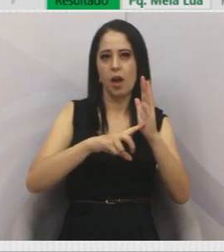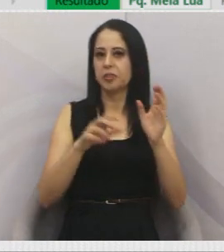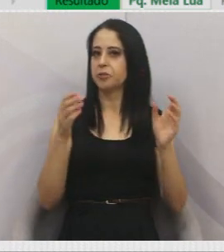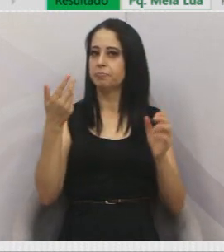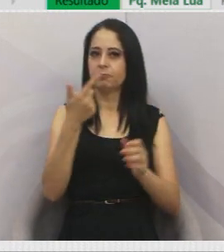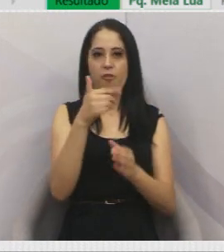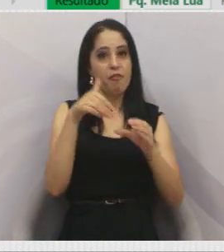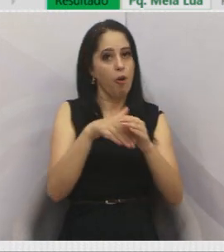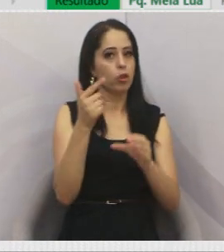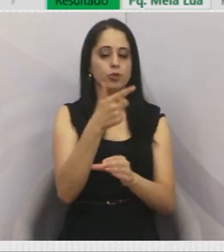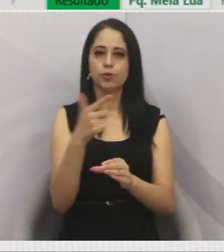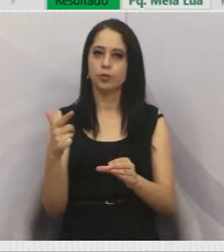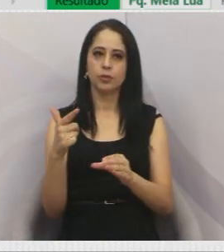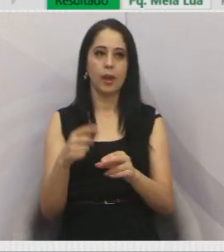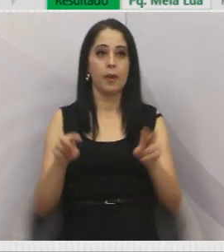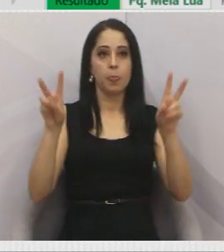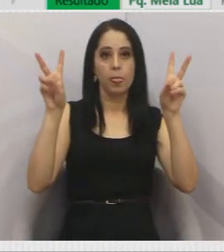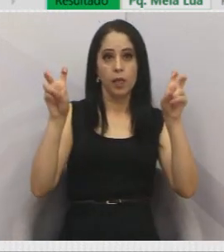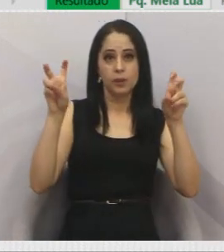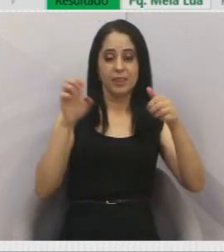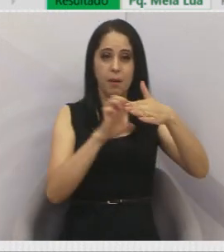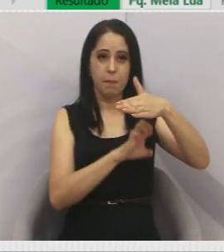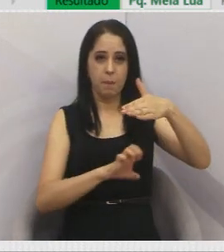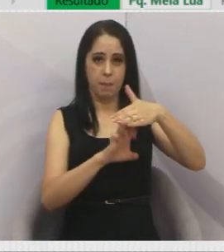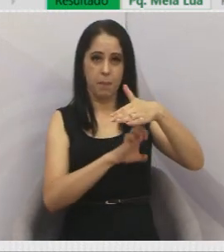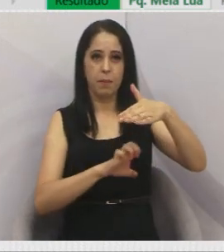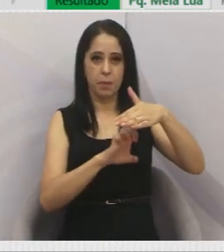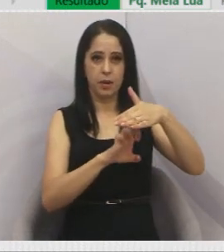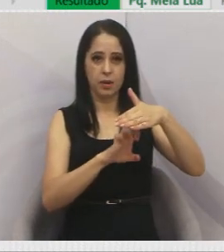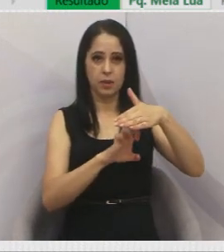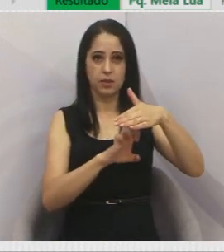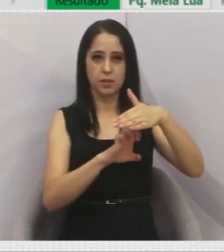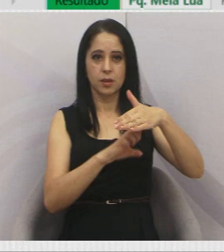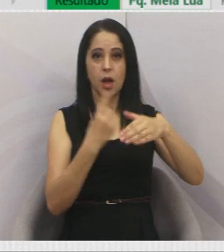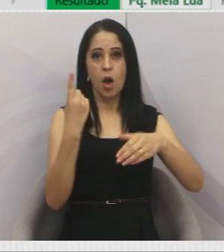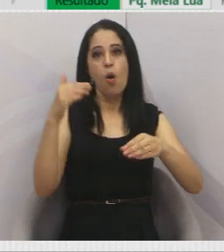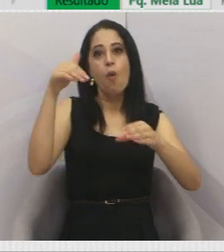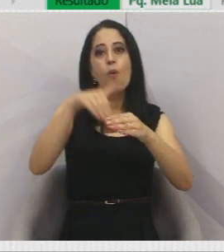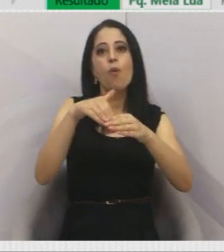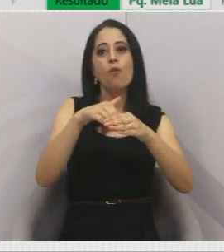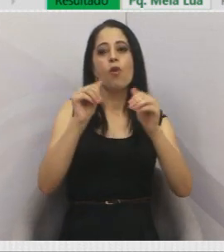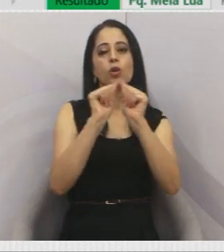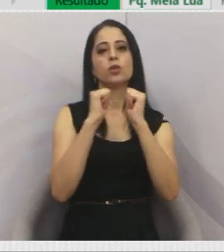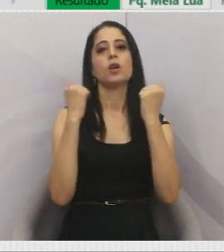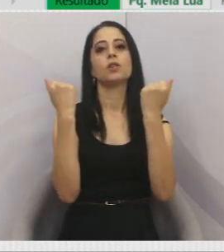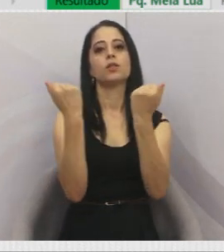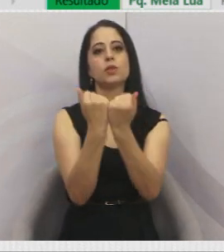branco. Segmento Empresas e ou Entidades Profissionais, um voto para a Associação das Empresas de Mineração de